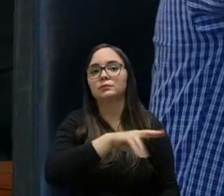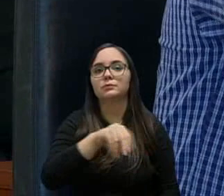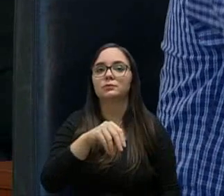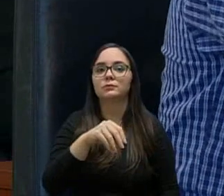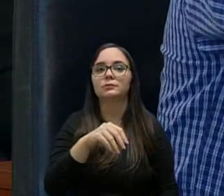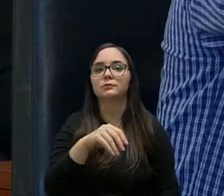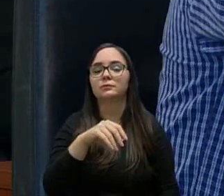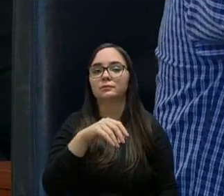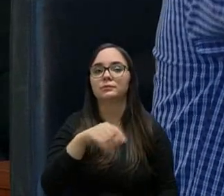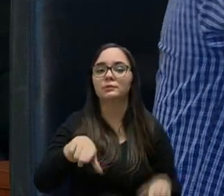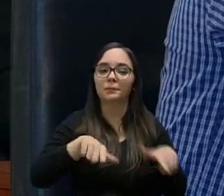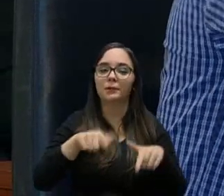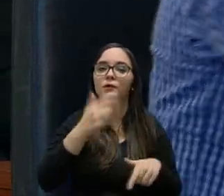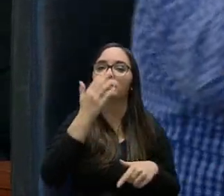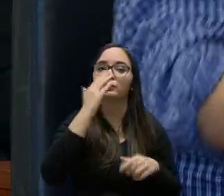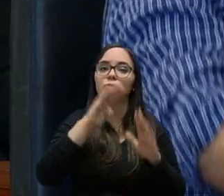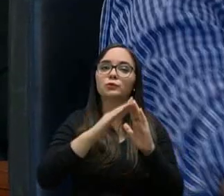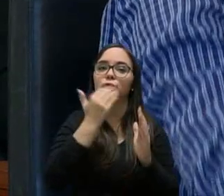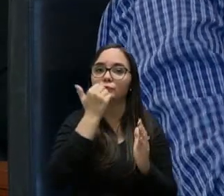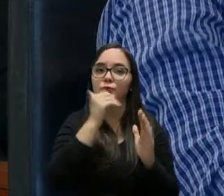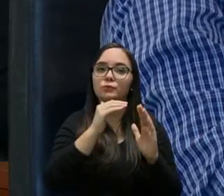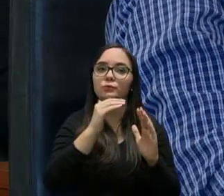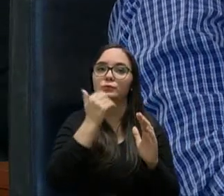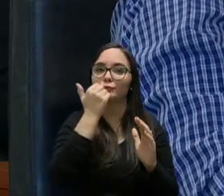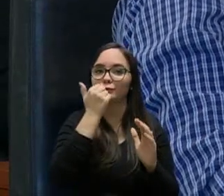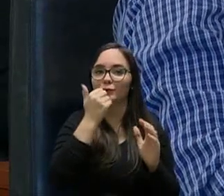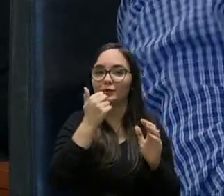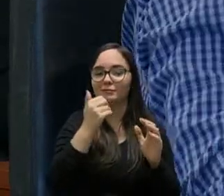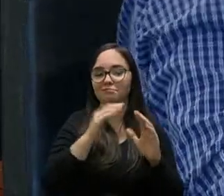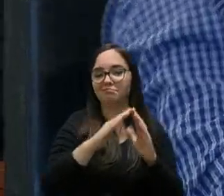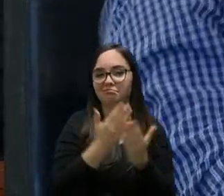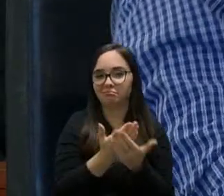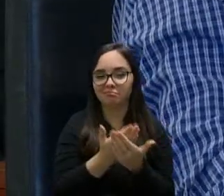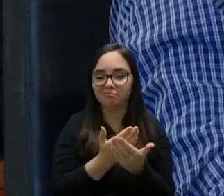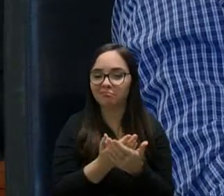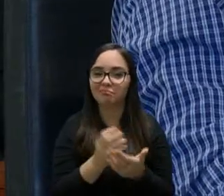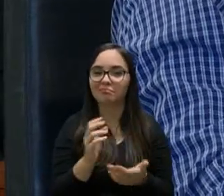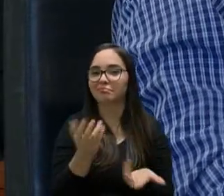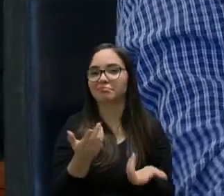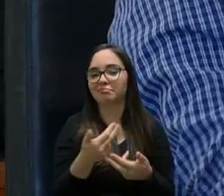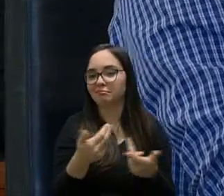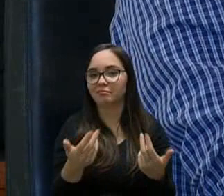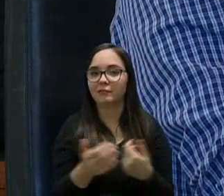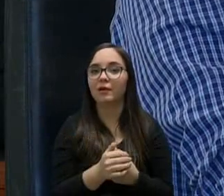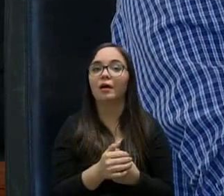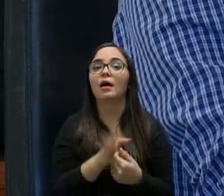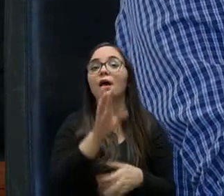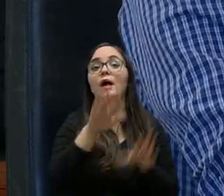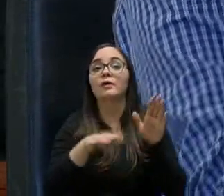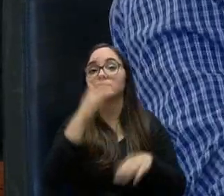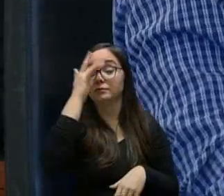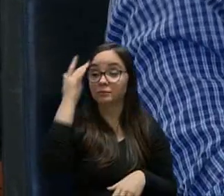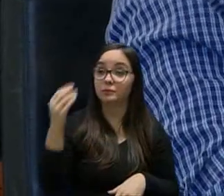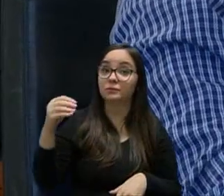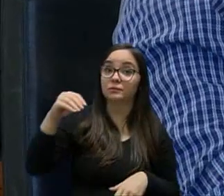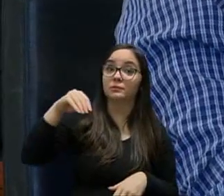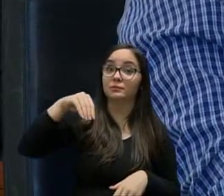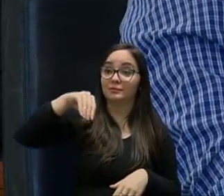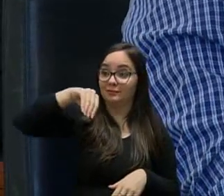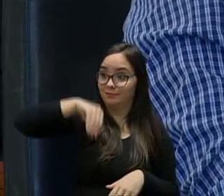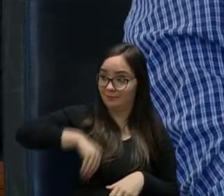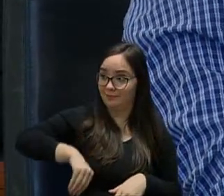olha fui fazer um procedimento tive que pagar 180 180 para quem ganha pouco é